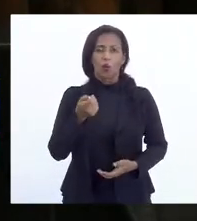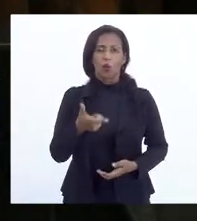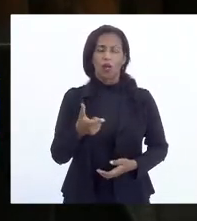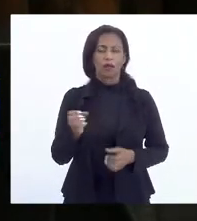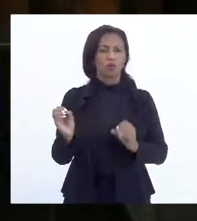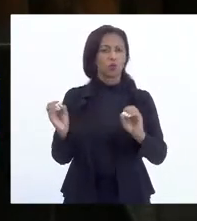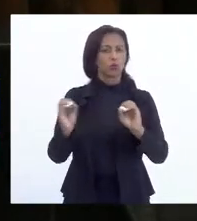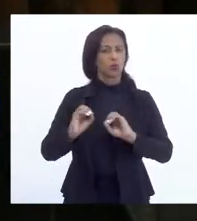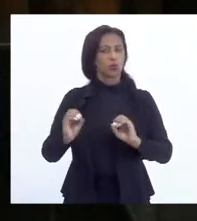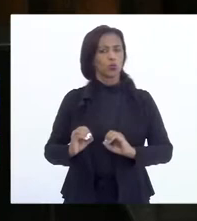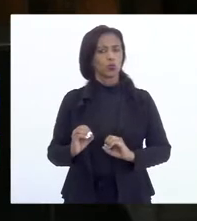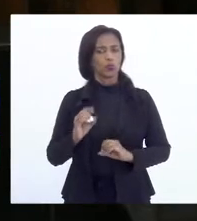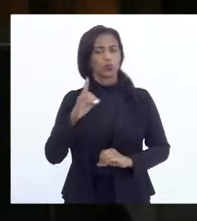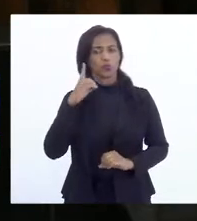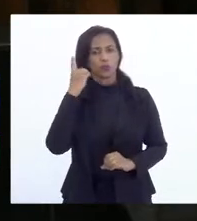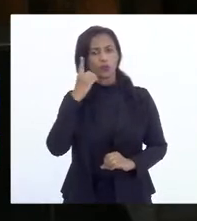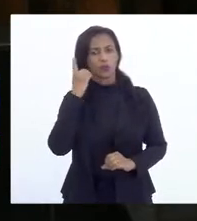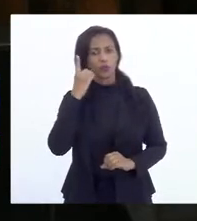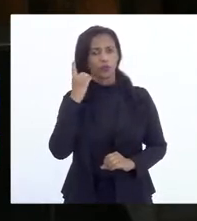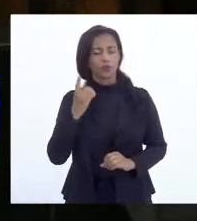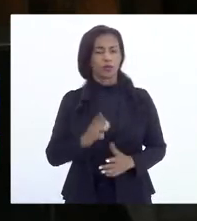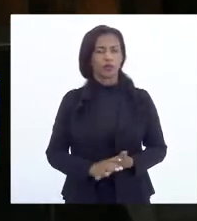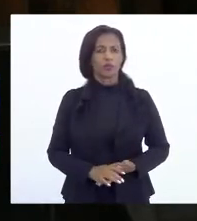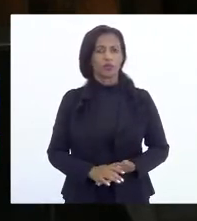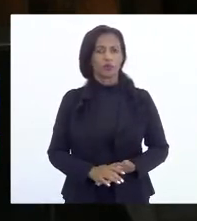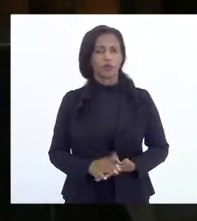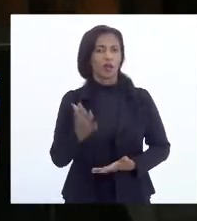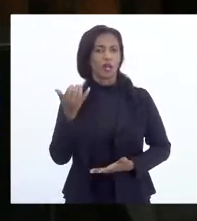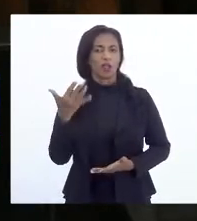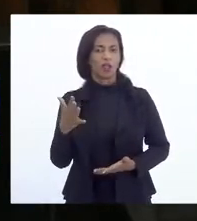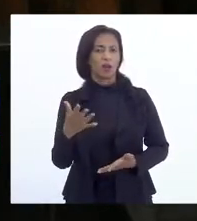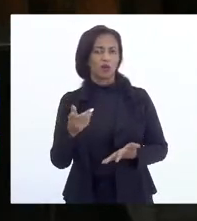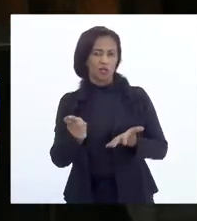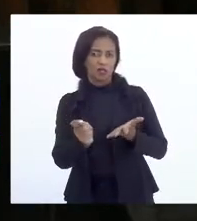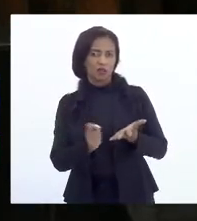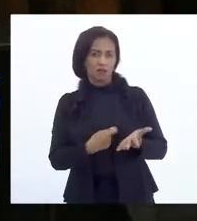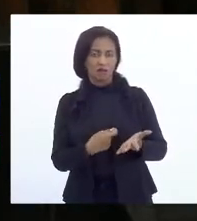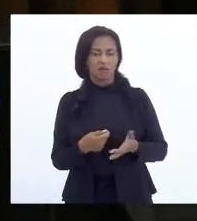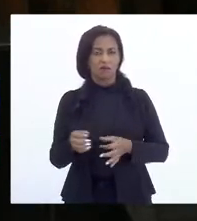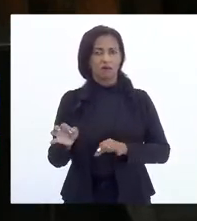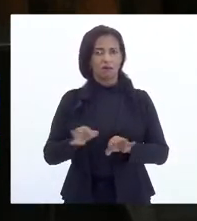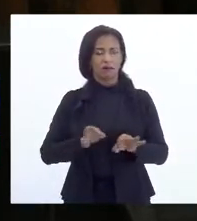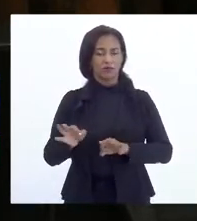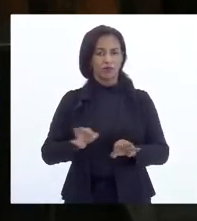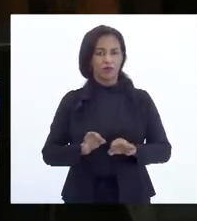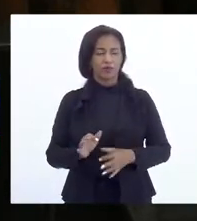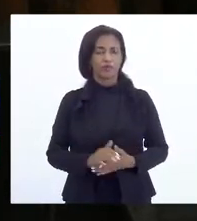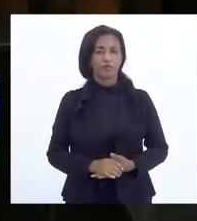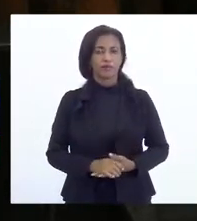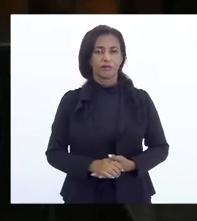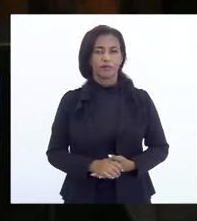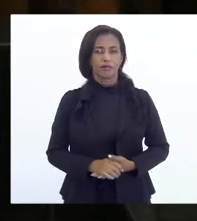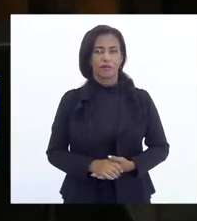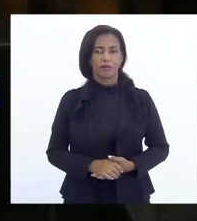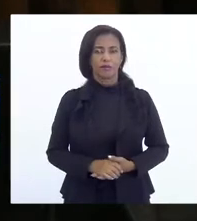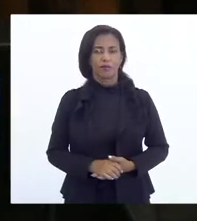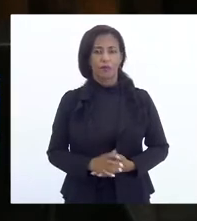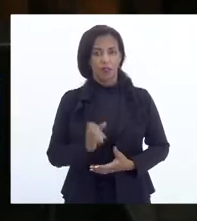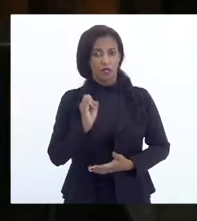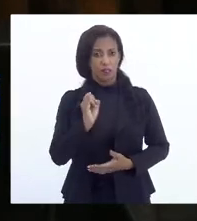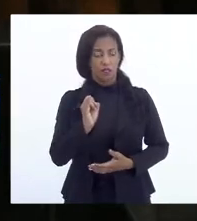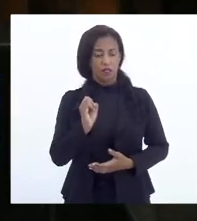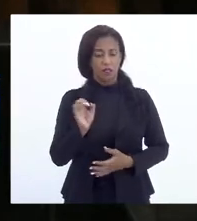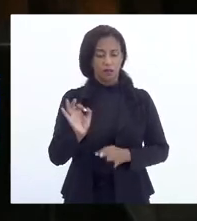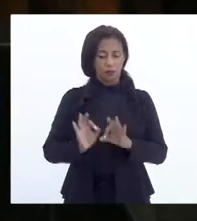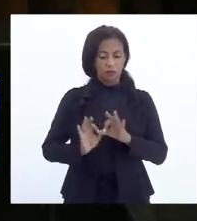nenhum deputado deixou de ser signatário do presente projeto. Esse projeto foi